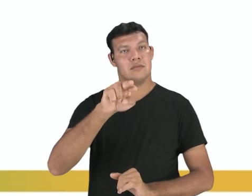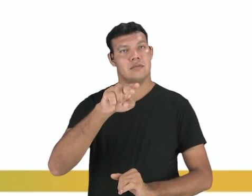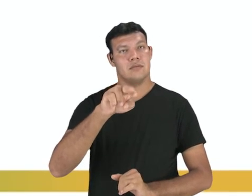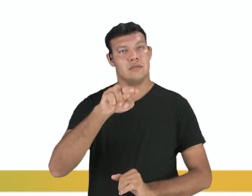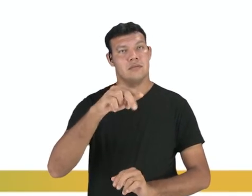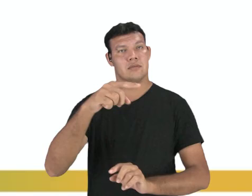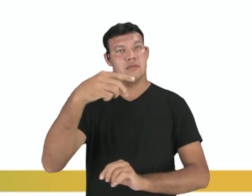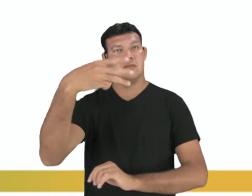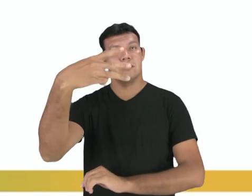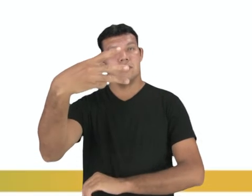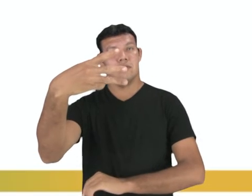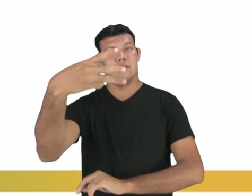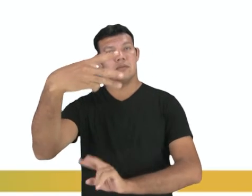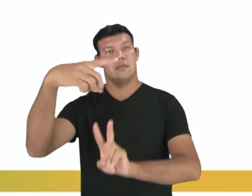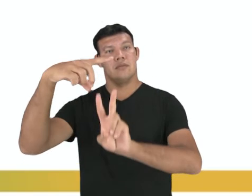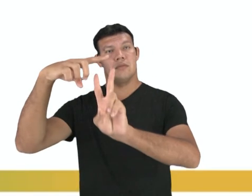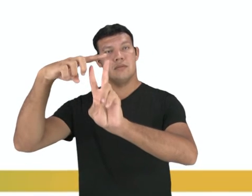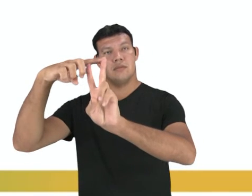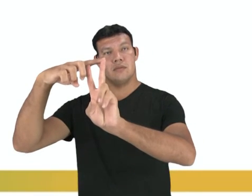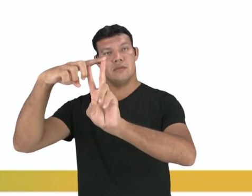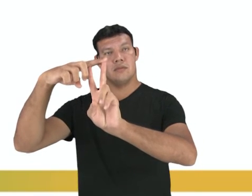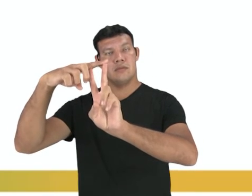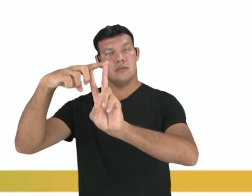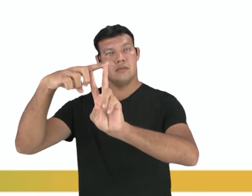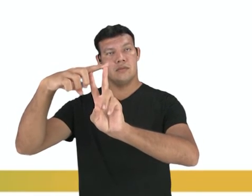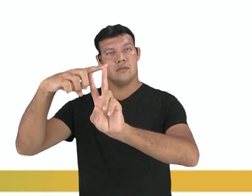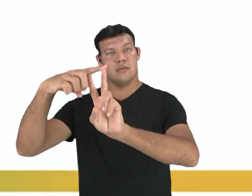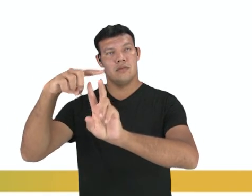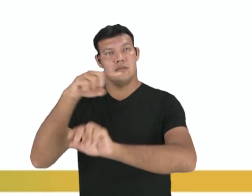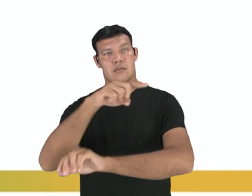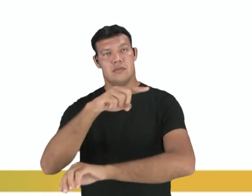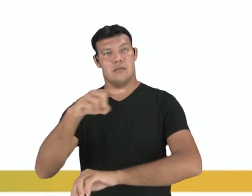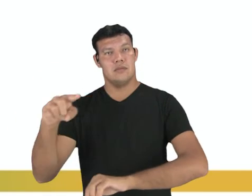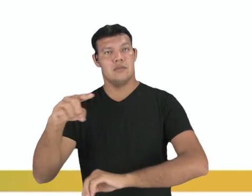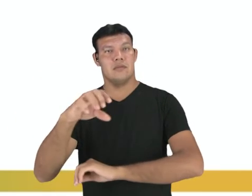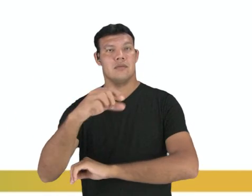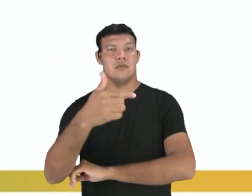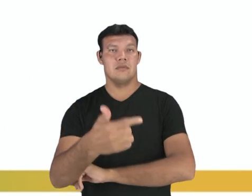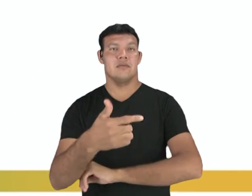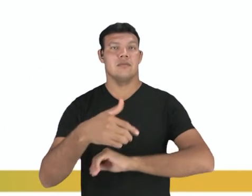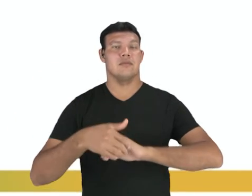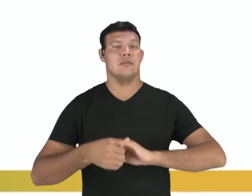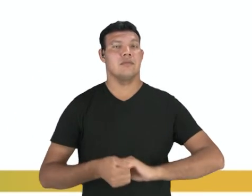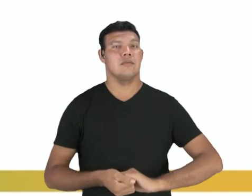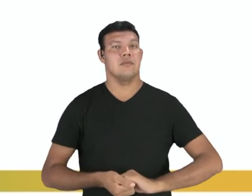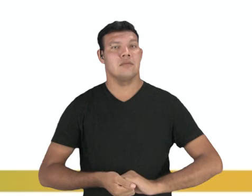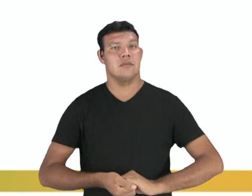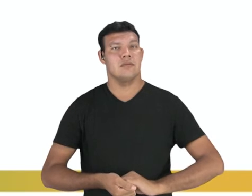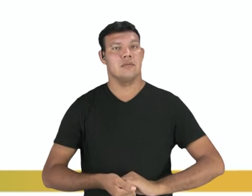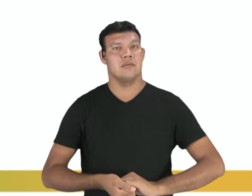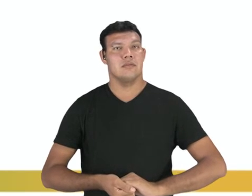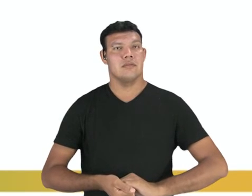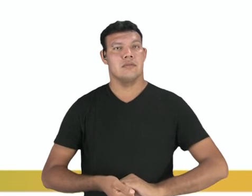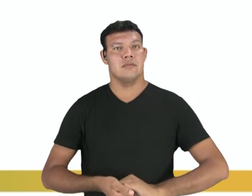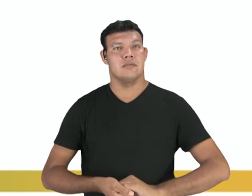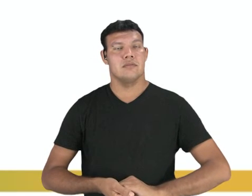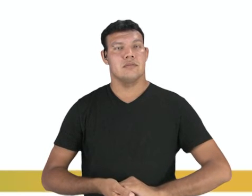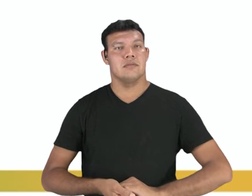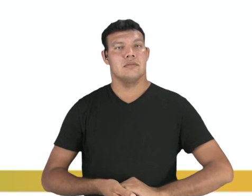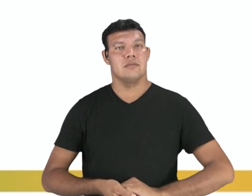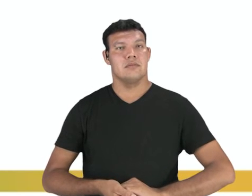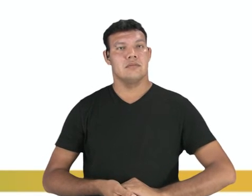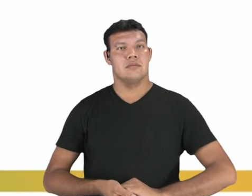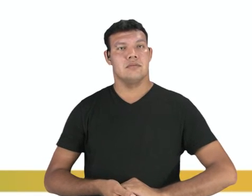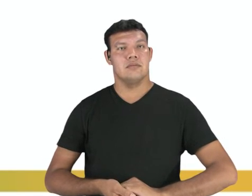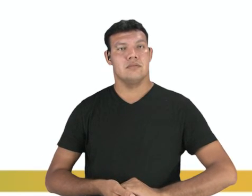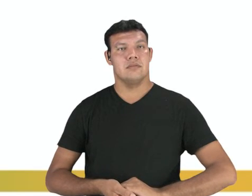o 90 Mas vamos ter 270 / 90 da três 180 dividido por 90 a